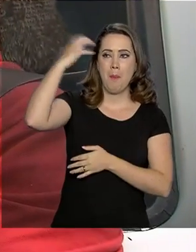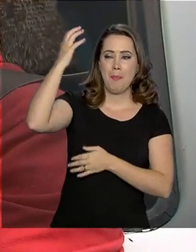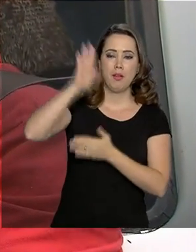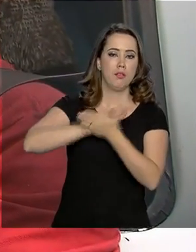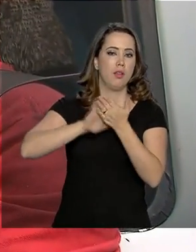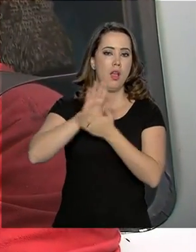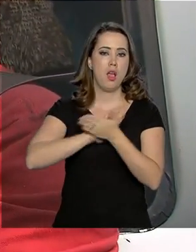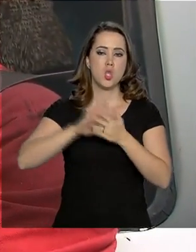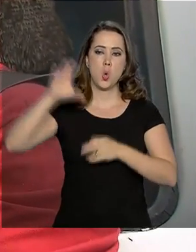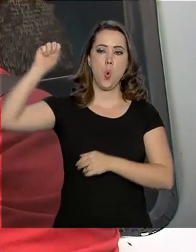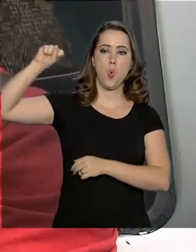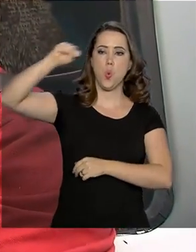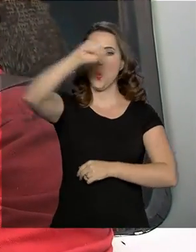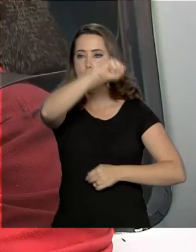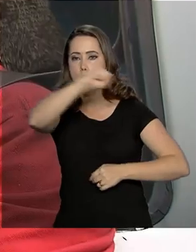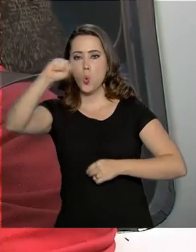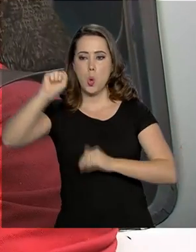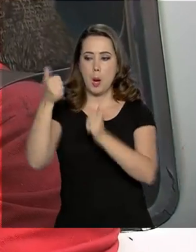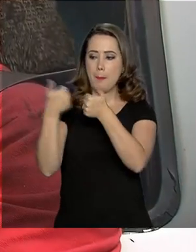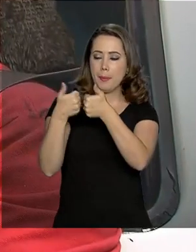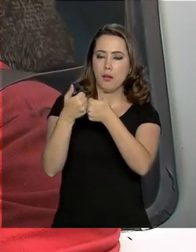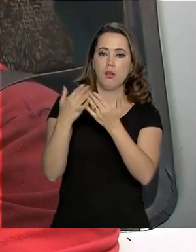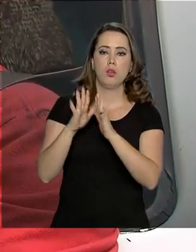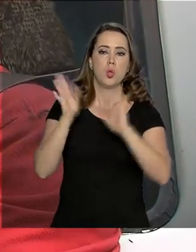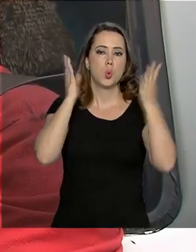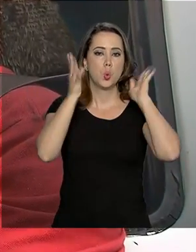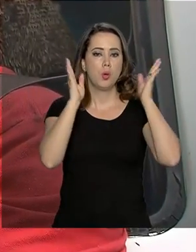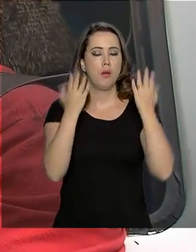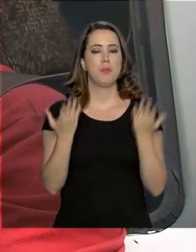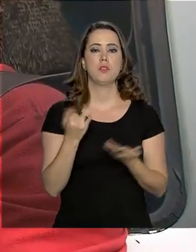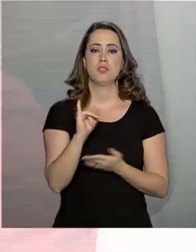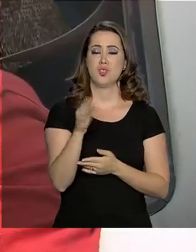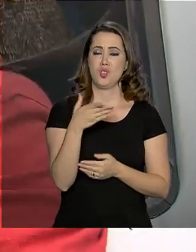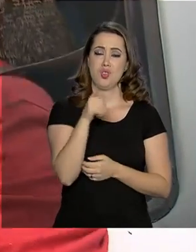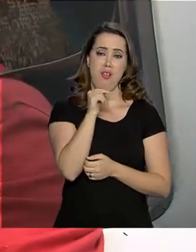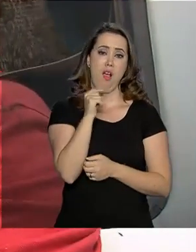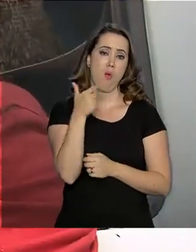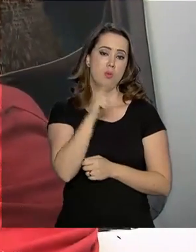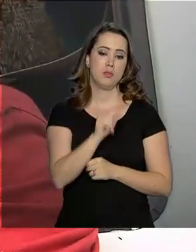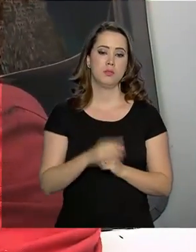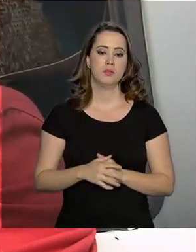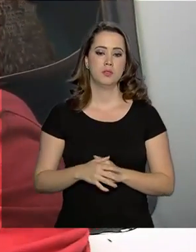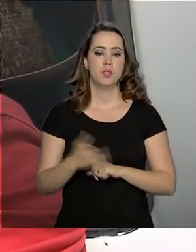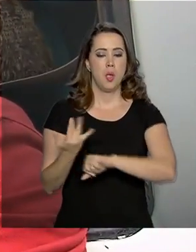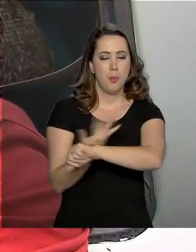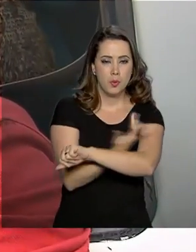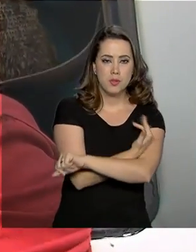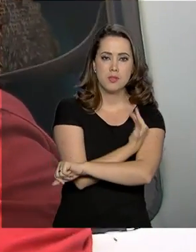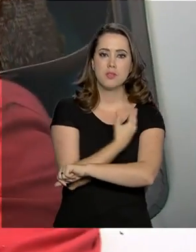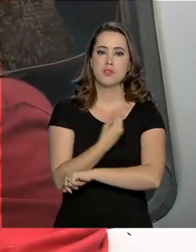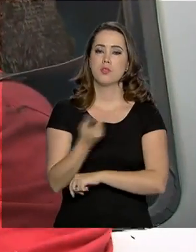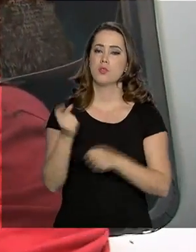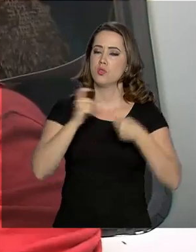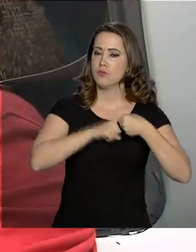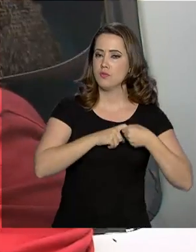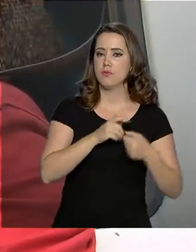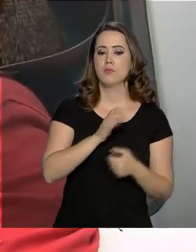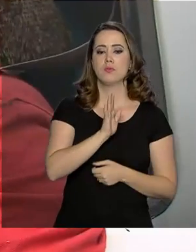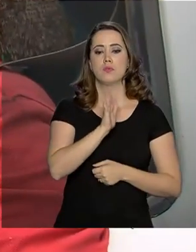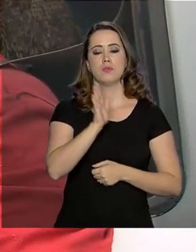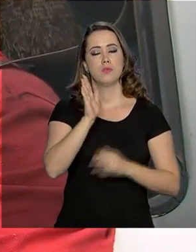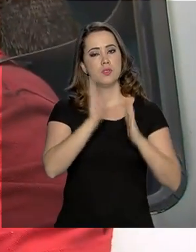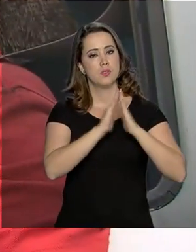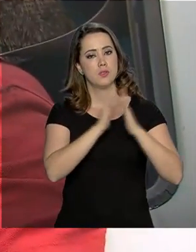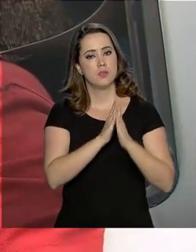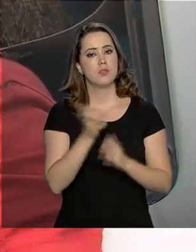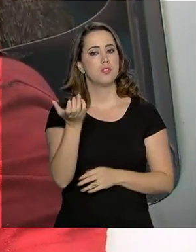Tomar banho de garrafa no lado do caminhão, quando a gente conseguia água. É emoção de voltar para casa? Muito grande. Eu